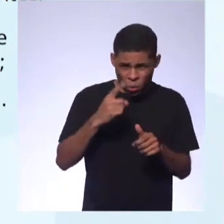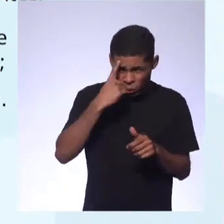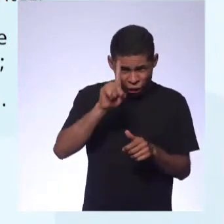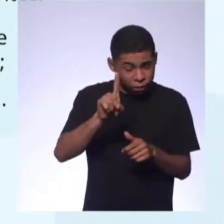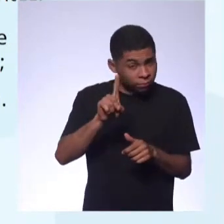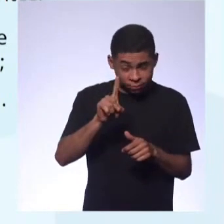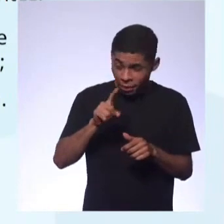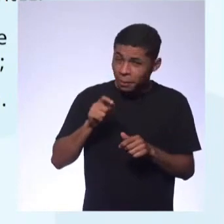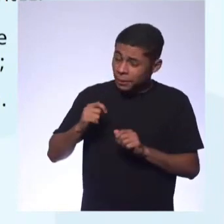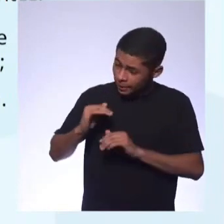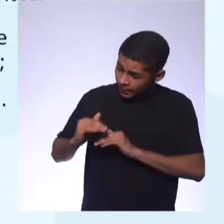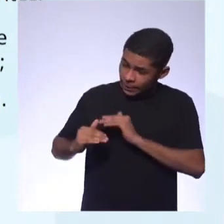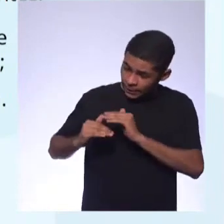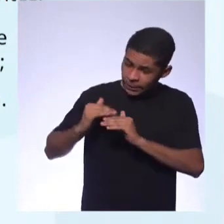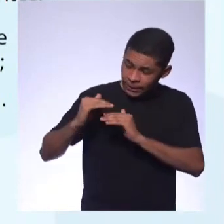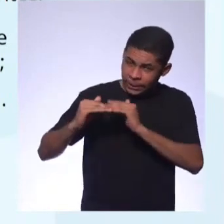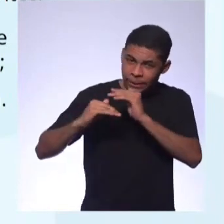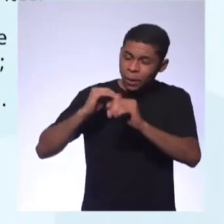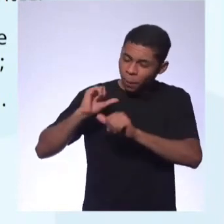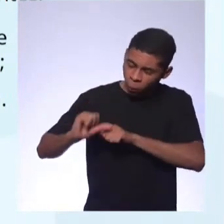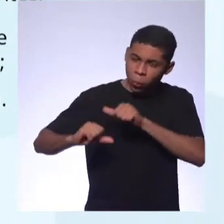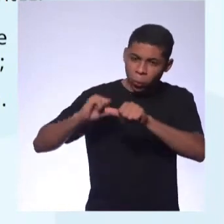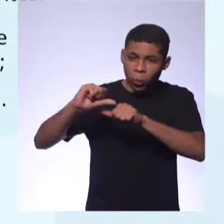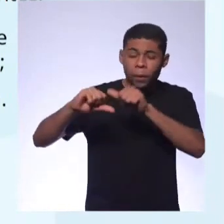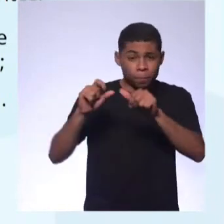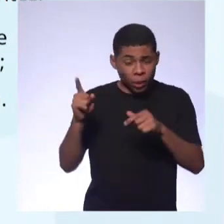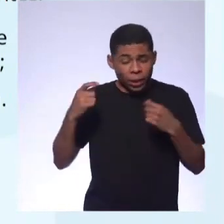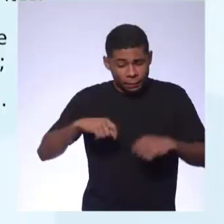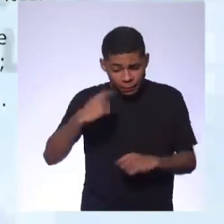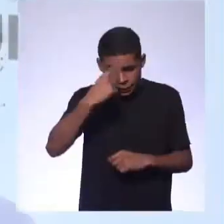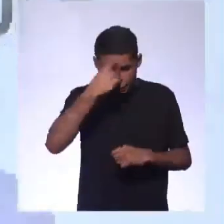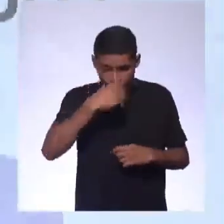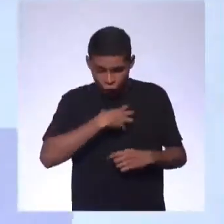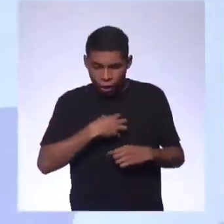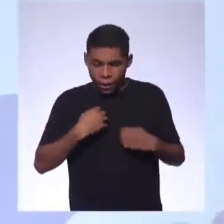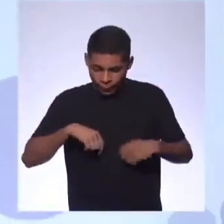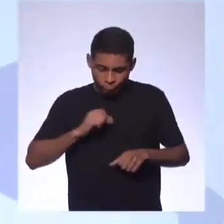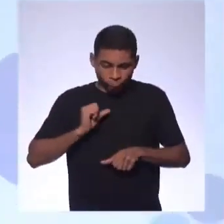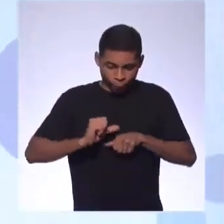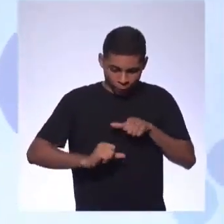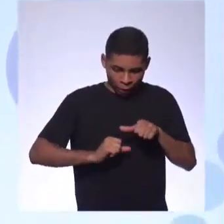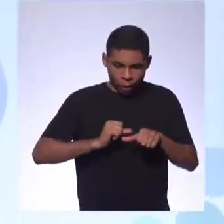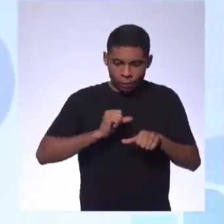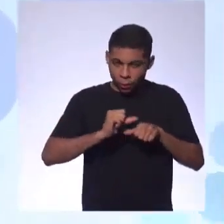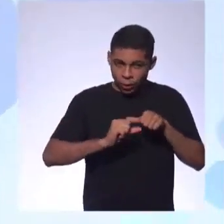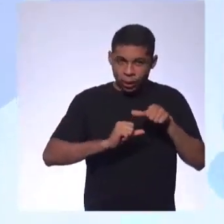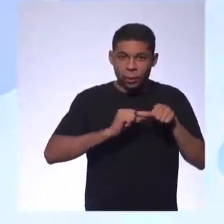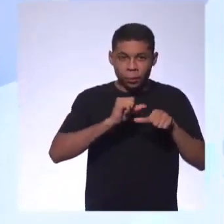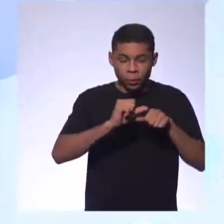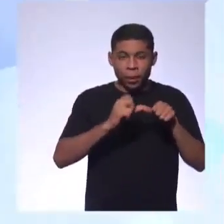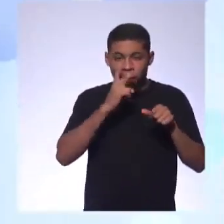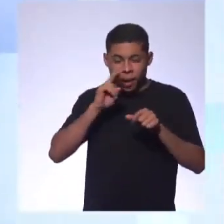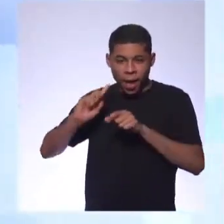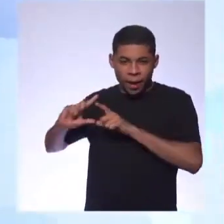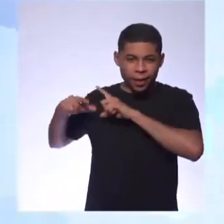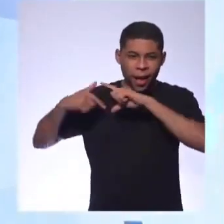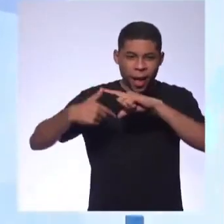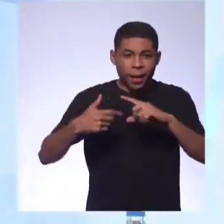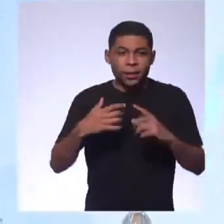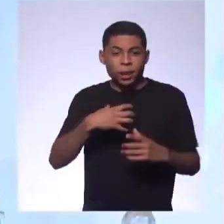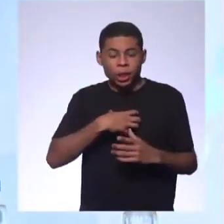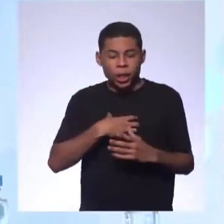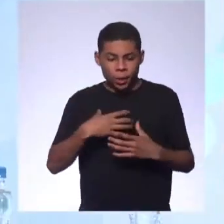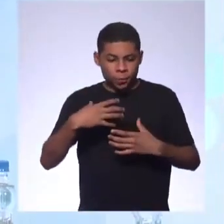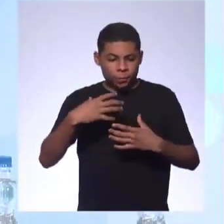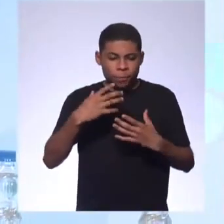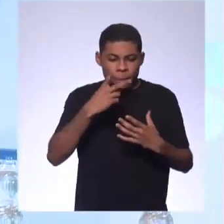então ele ainda tinha alguns aspectos, sim, que traziam aí mais para essa coisa clássica, né, toda a estética,